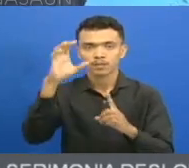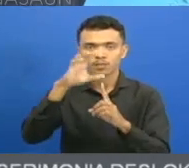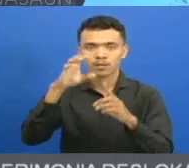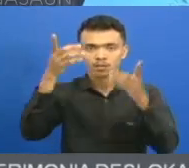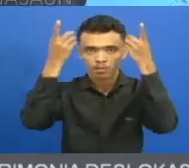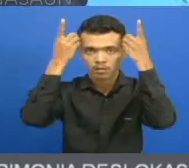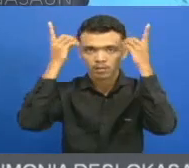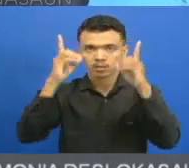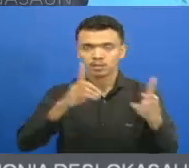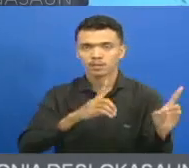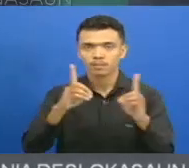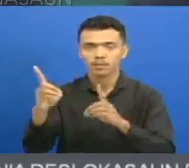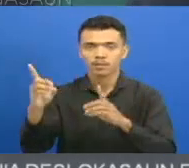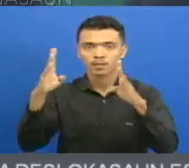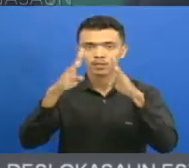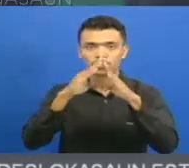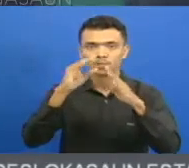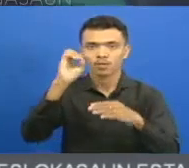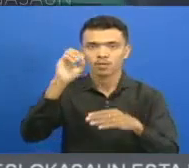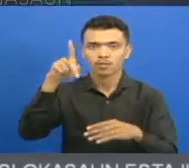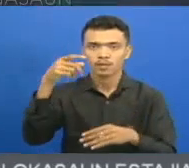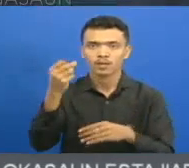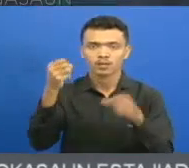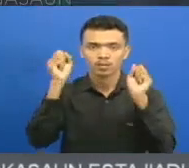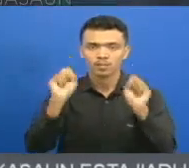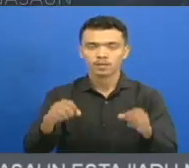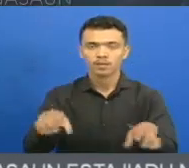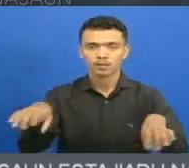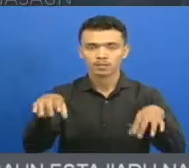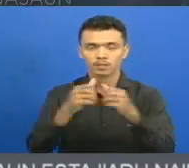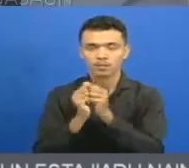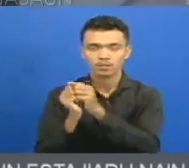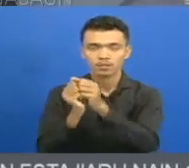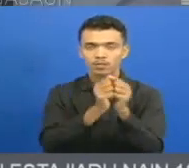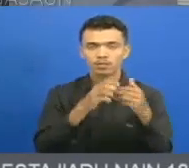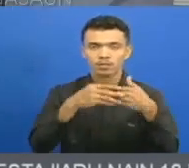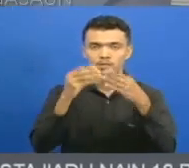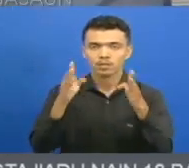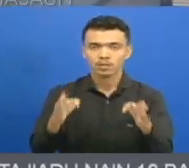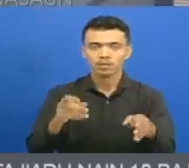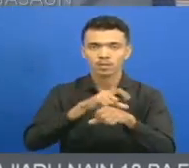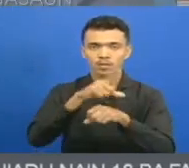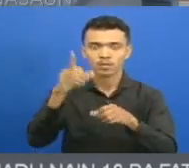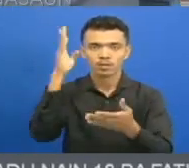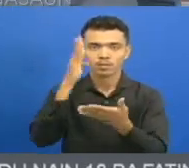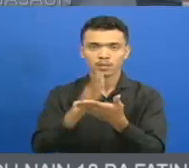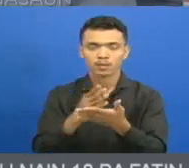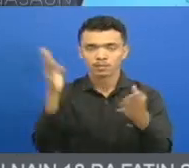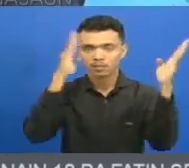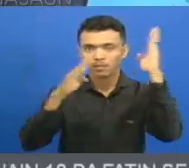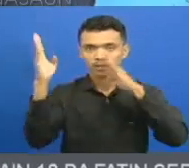CID estabelece oficial Suco, onde bele serviço a mútuo com a autoridade local, onde atua problema neve acontece e é